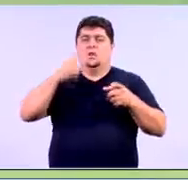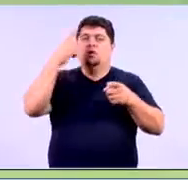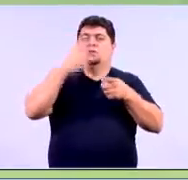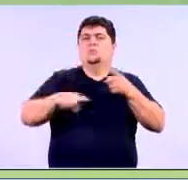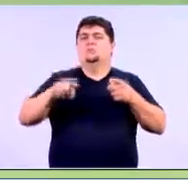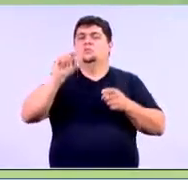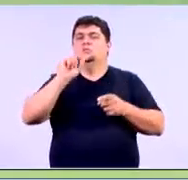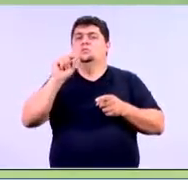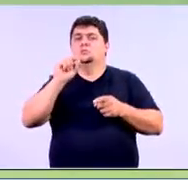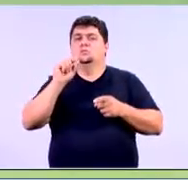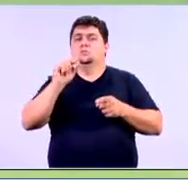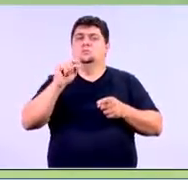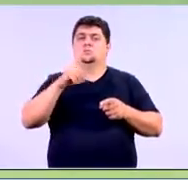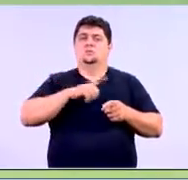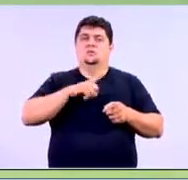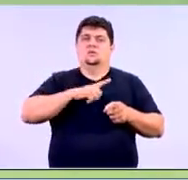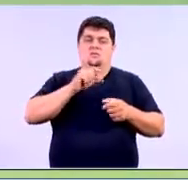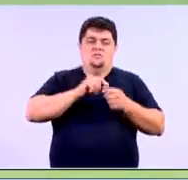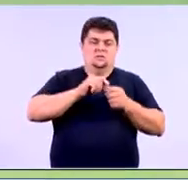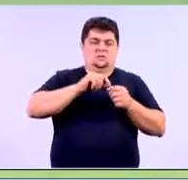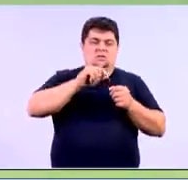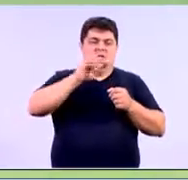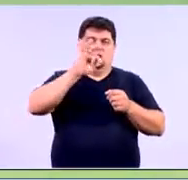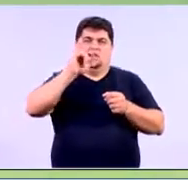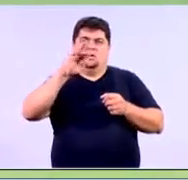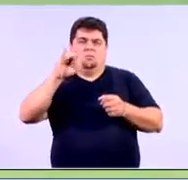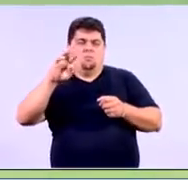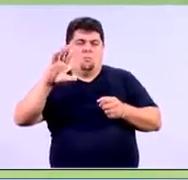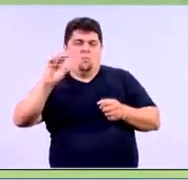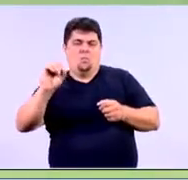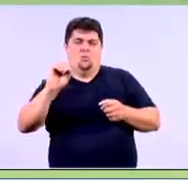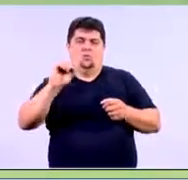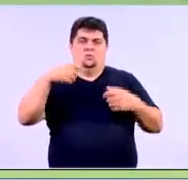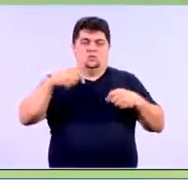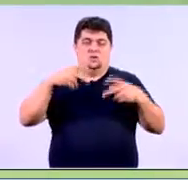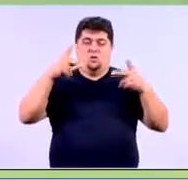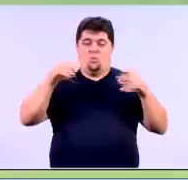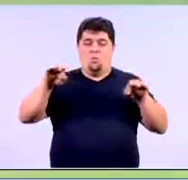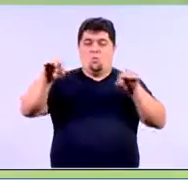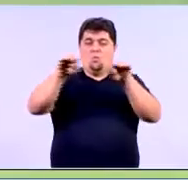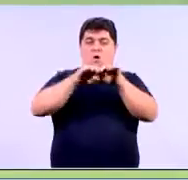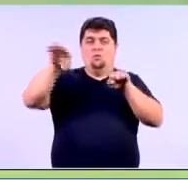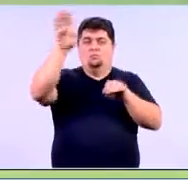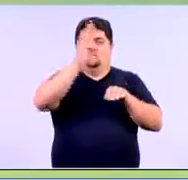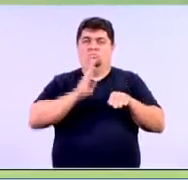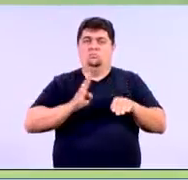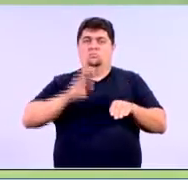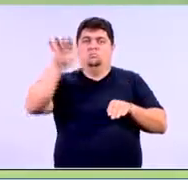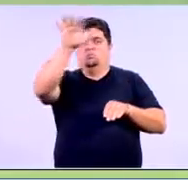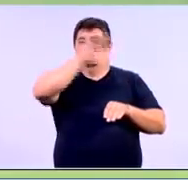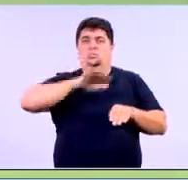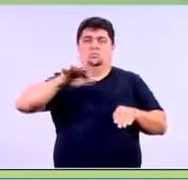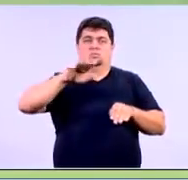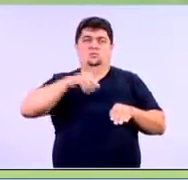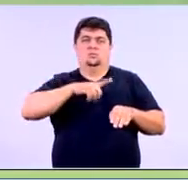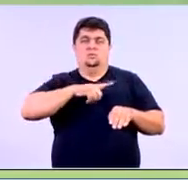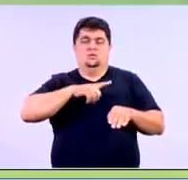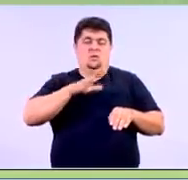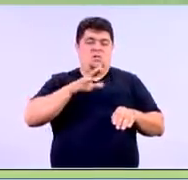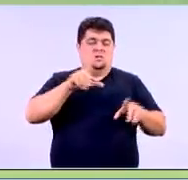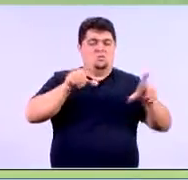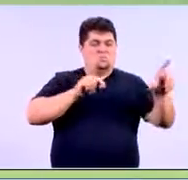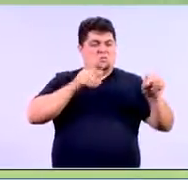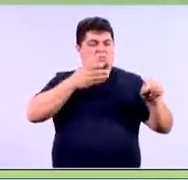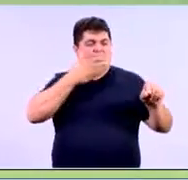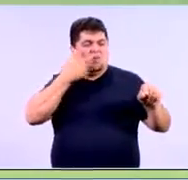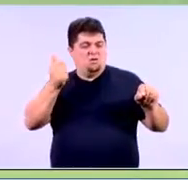tem, instituir tributo que não seja uniforme em todo o território nacional ou que implique distinção ou preferência em